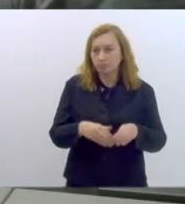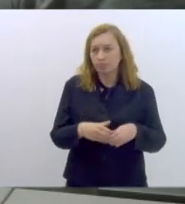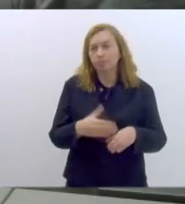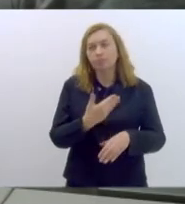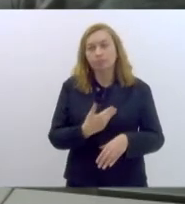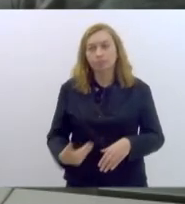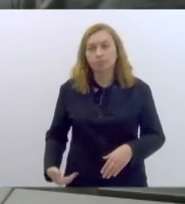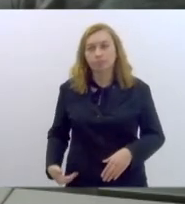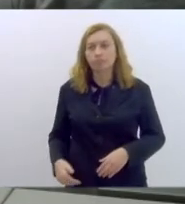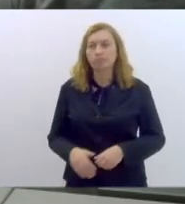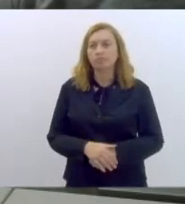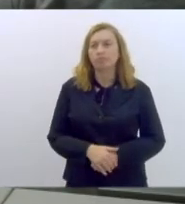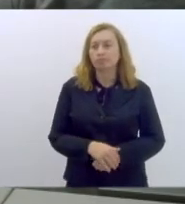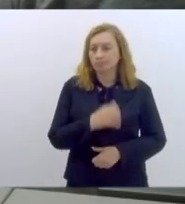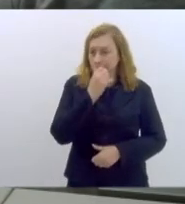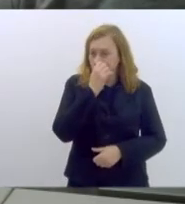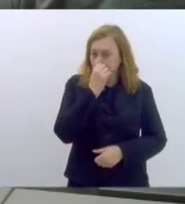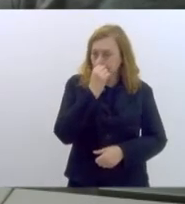né?